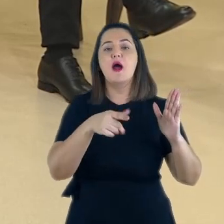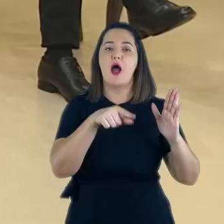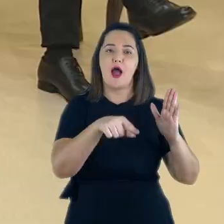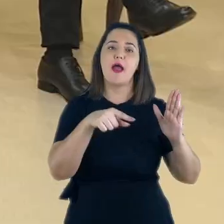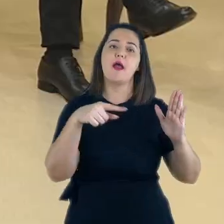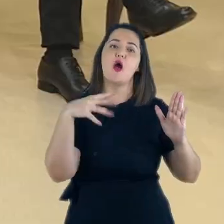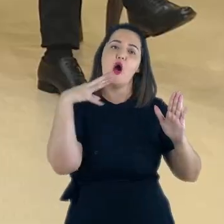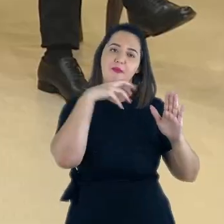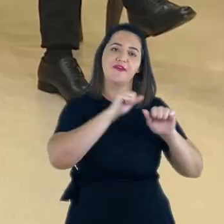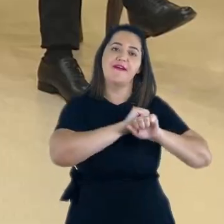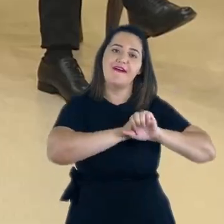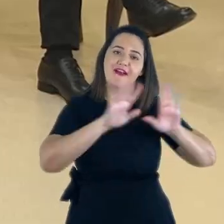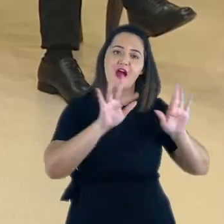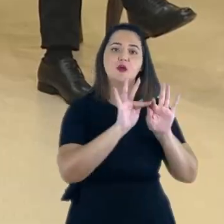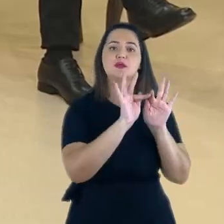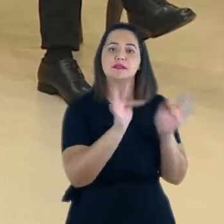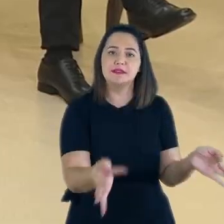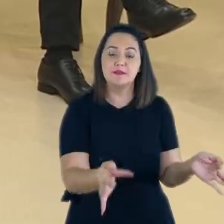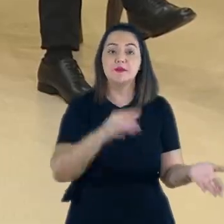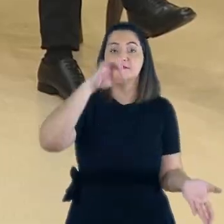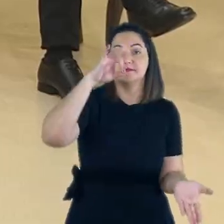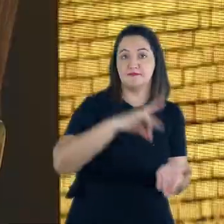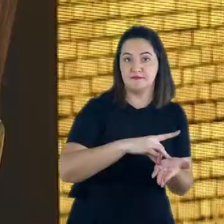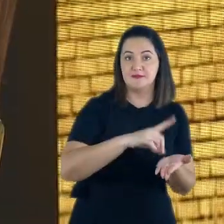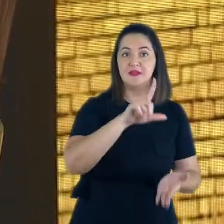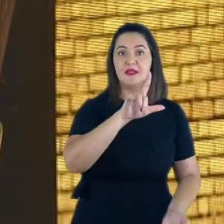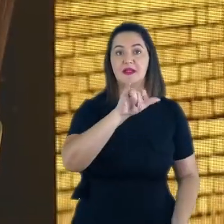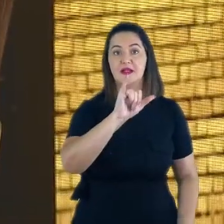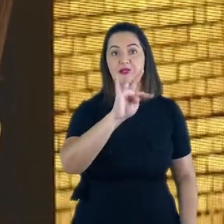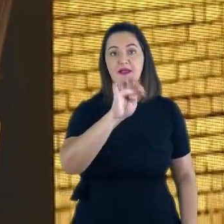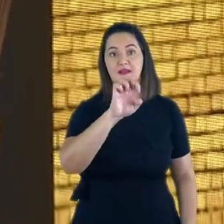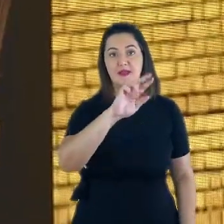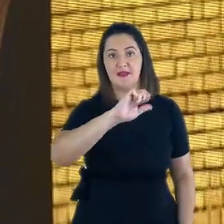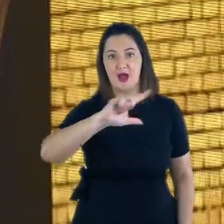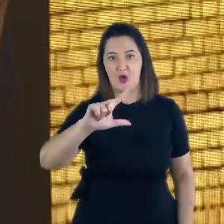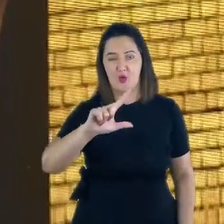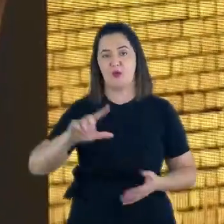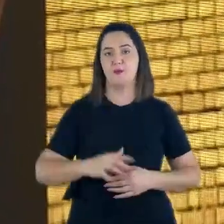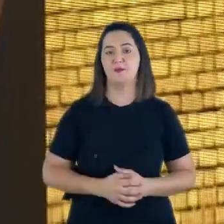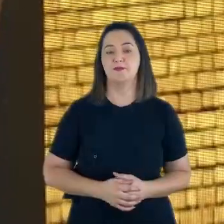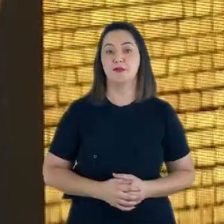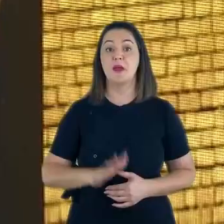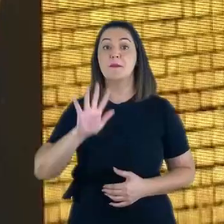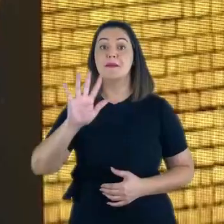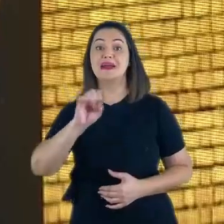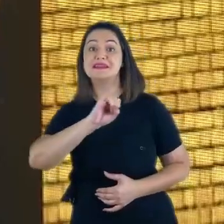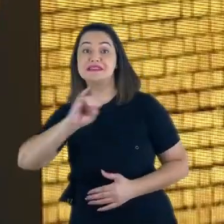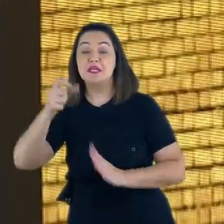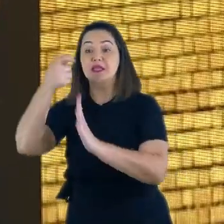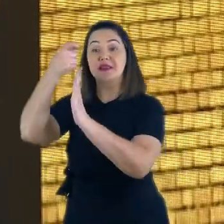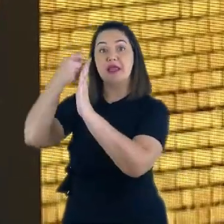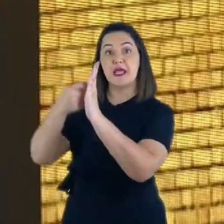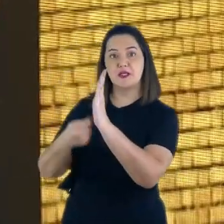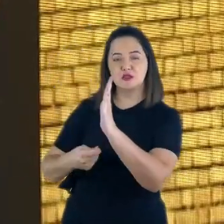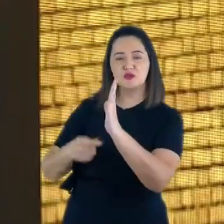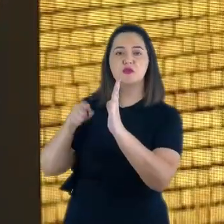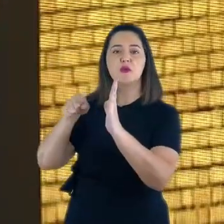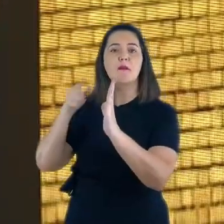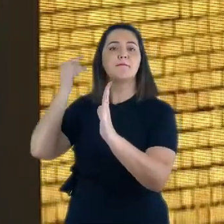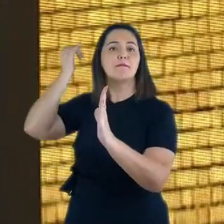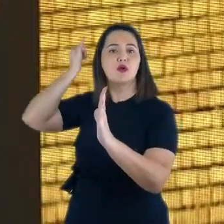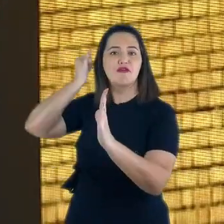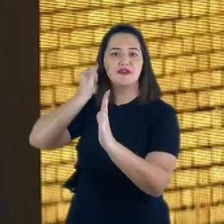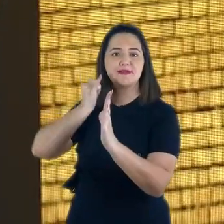claros, simples e literais. Porém, quando o caso é inteiramente invertido em relação às